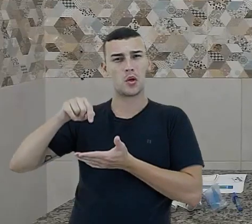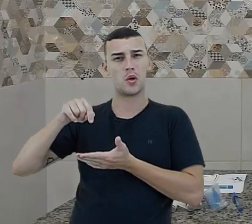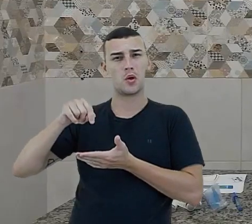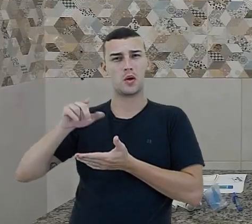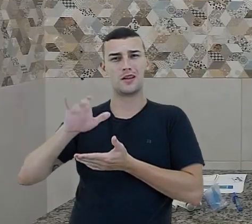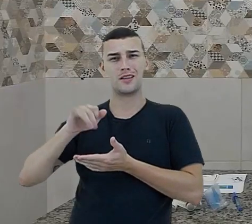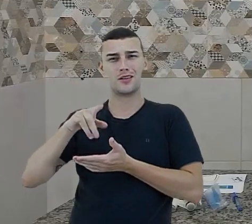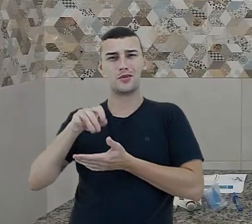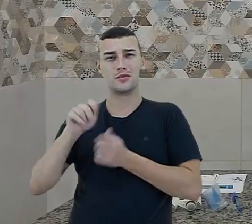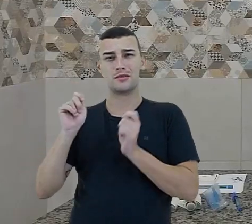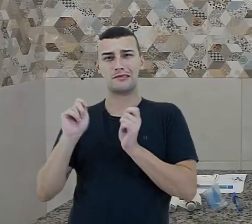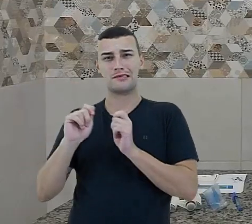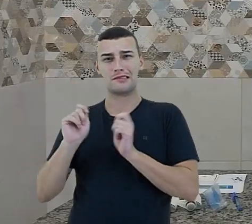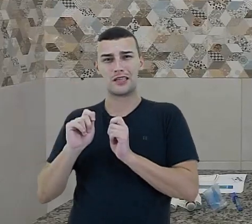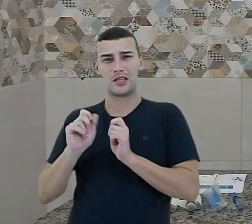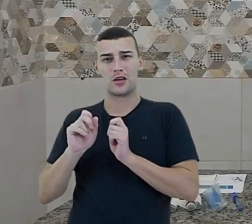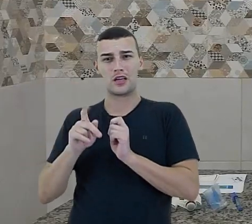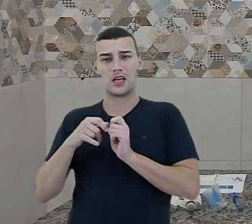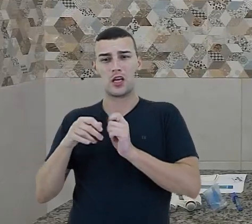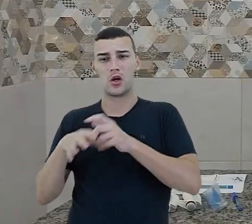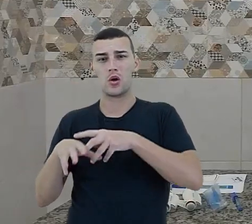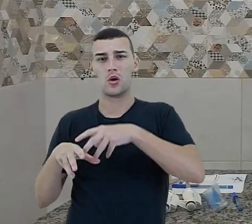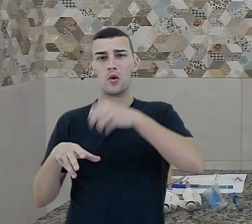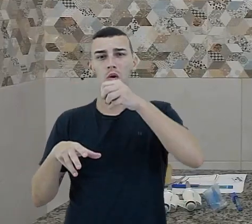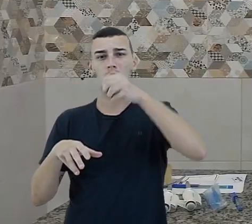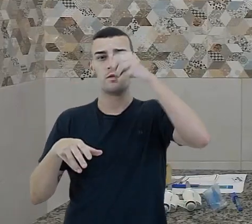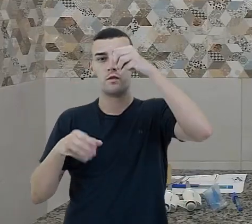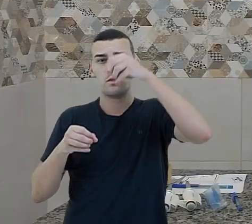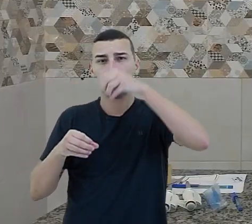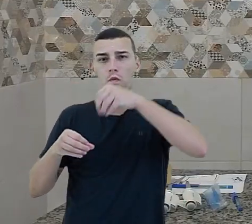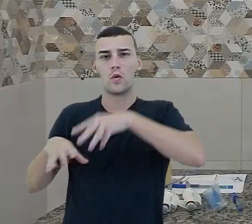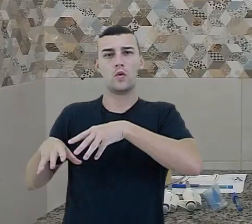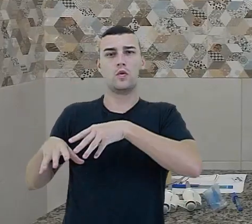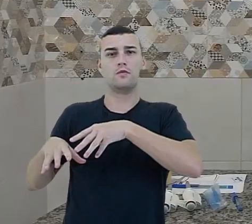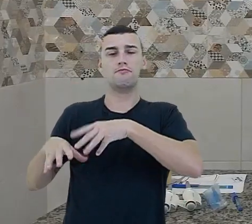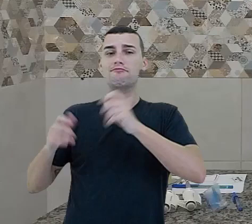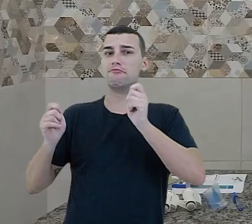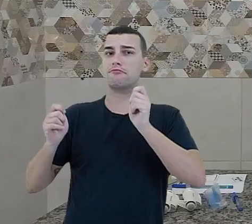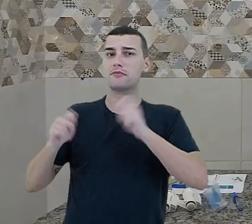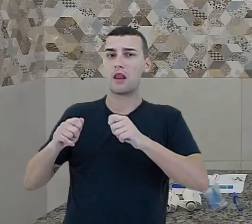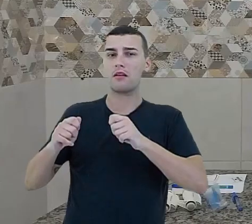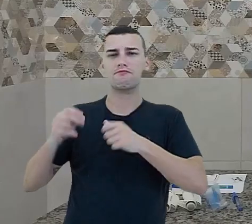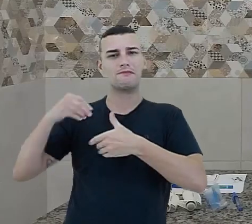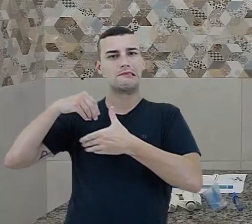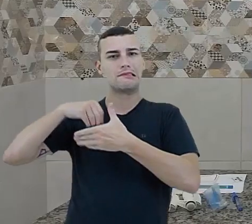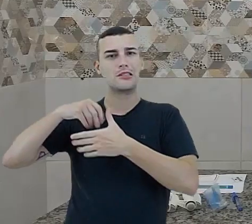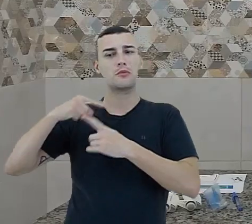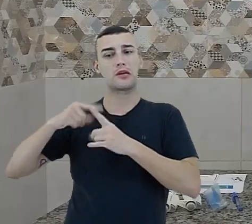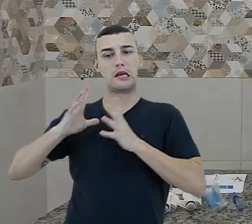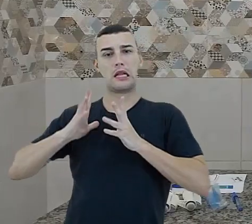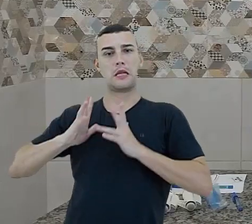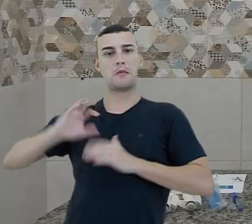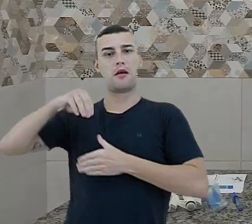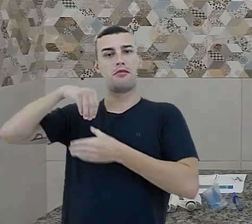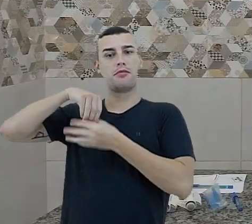posso aspirar um pouquinho e eliminar ele completamente até limpar o líquido no